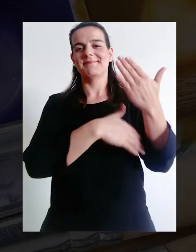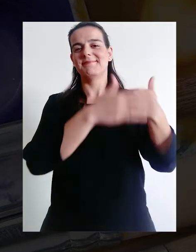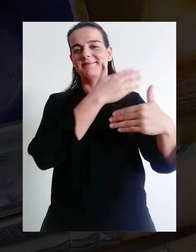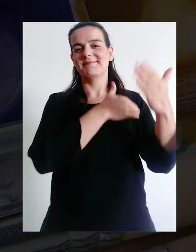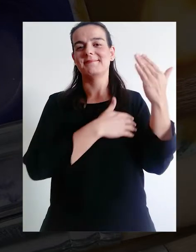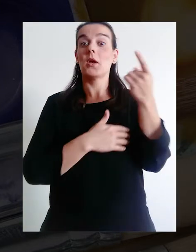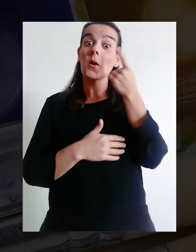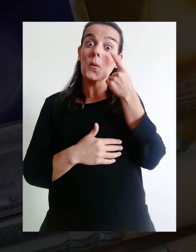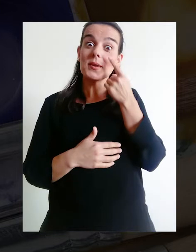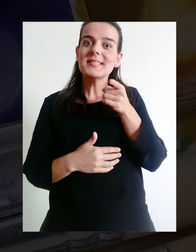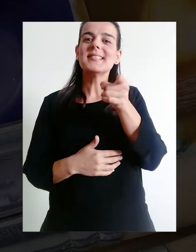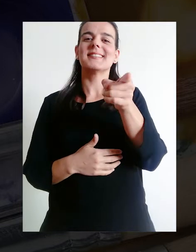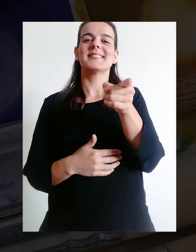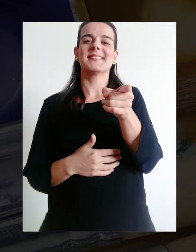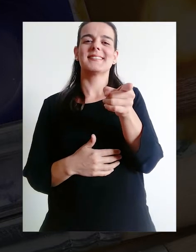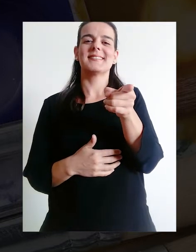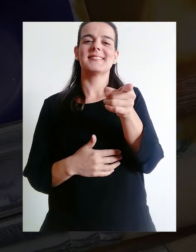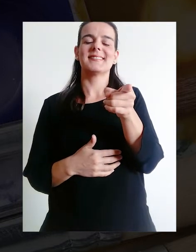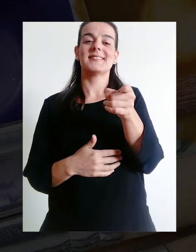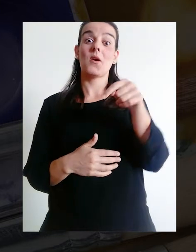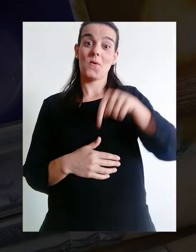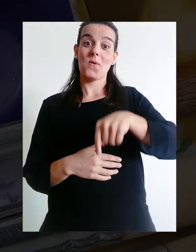Naquela altura conheci-te.